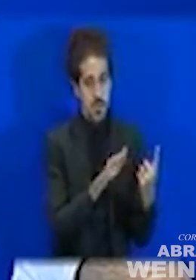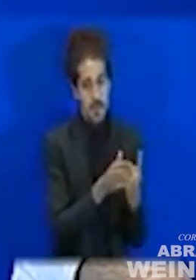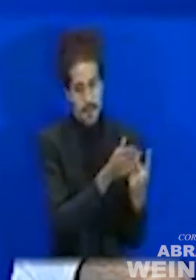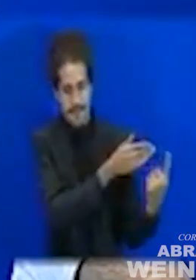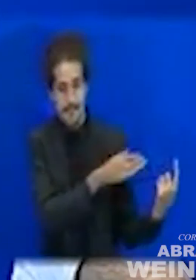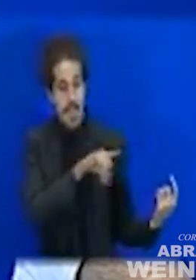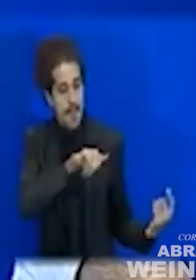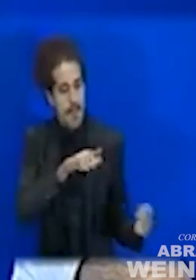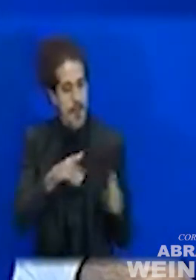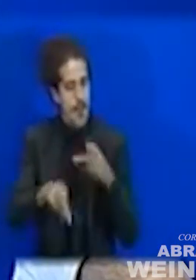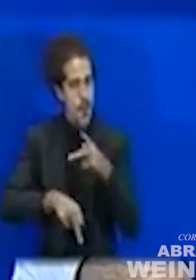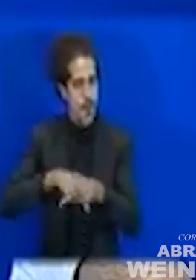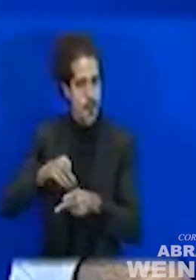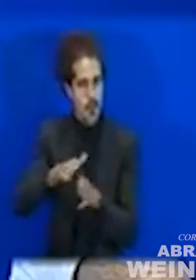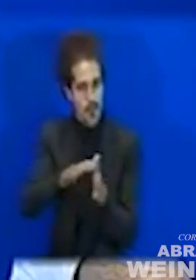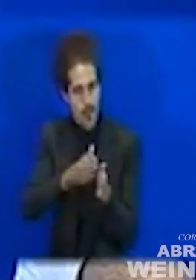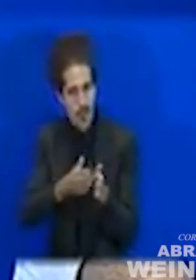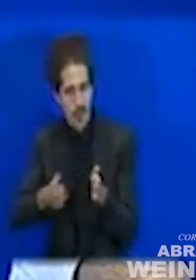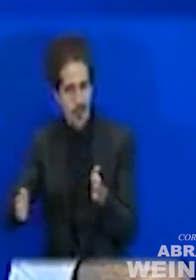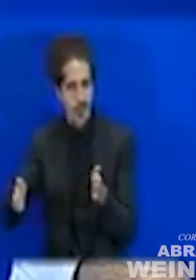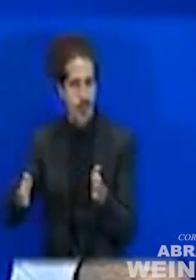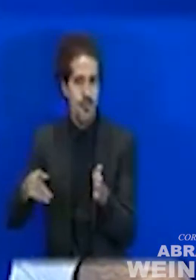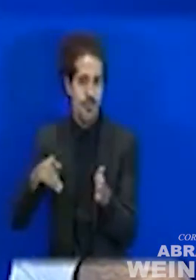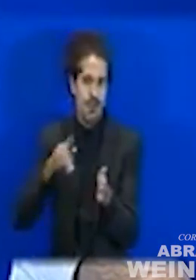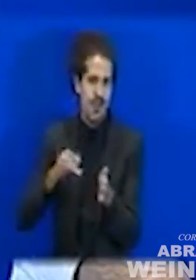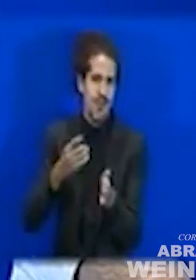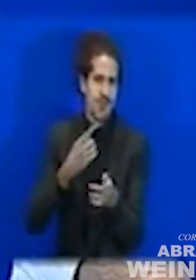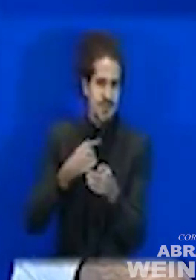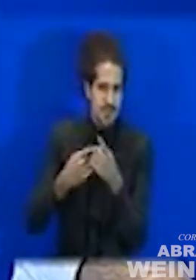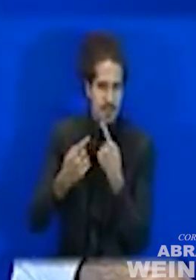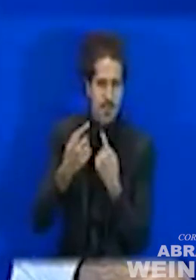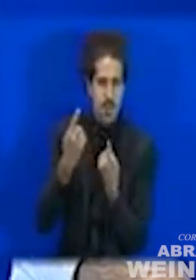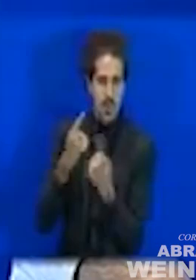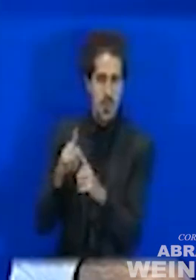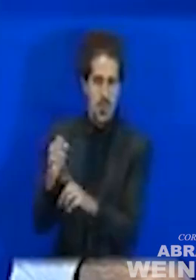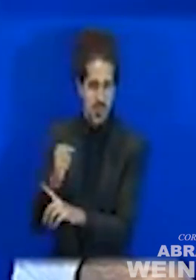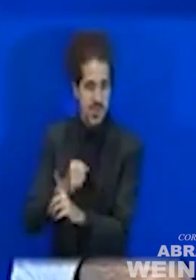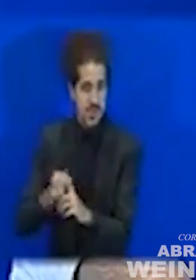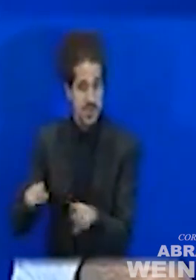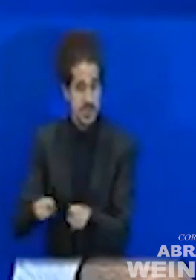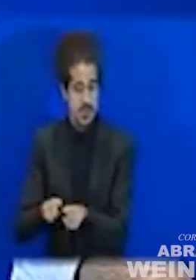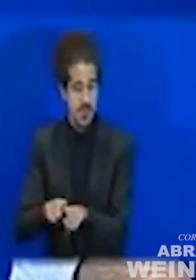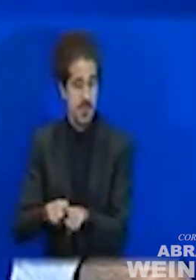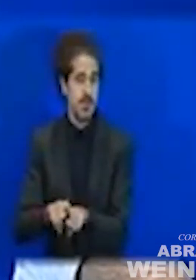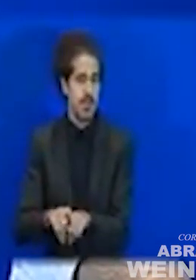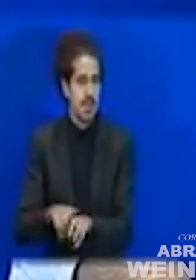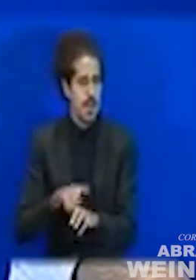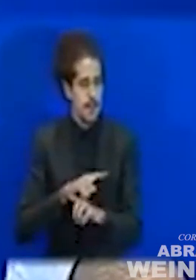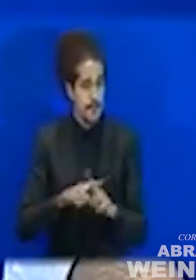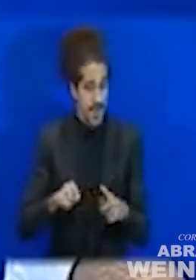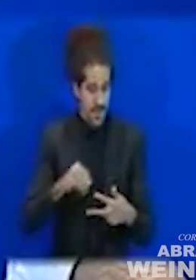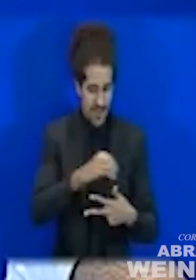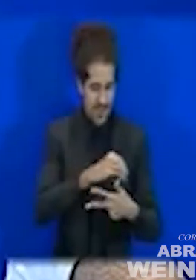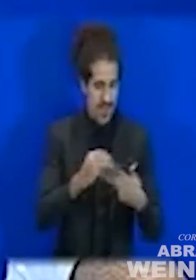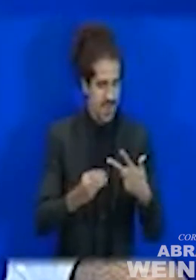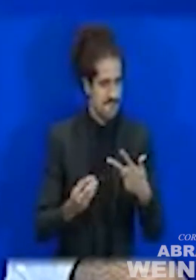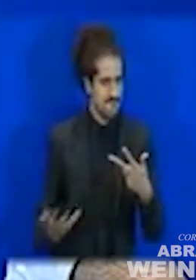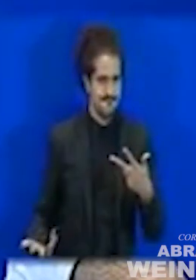pessoas, por uma razão de terrorismo, motivação, o Enem foi um enorme